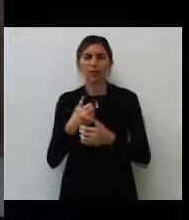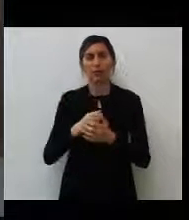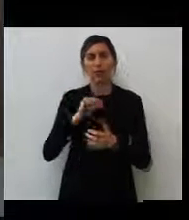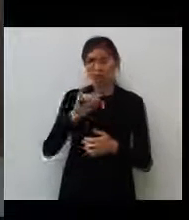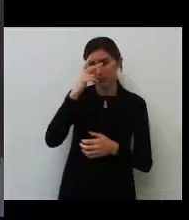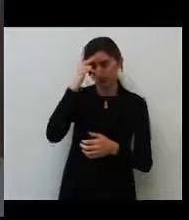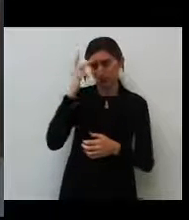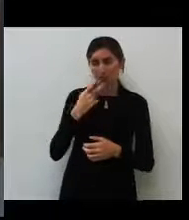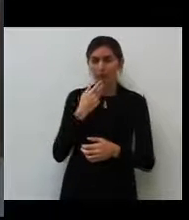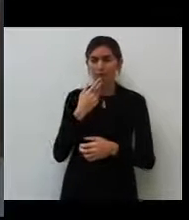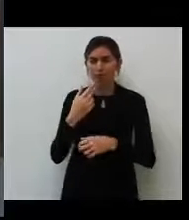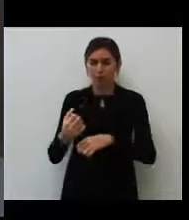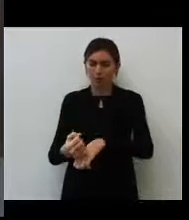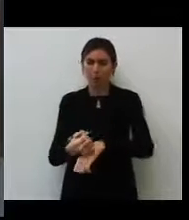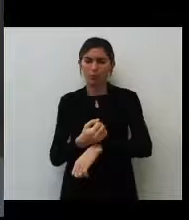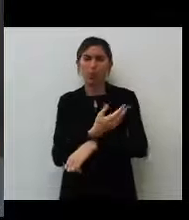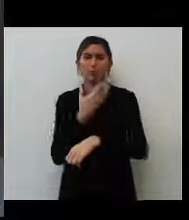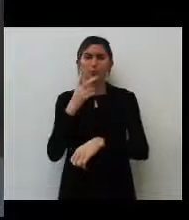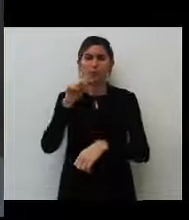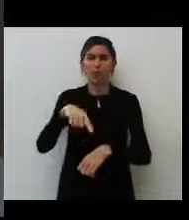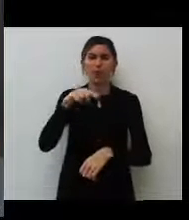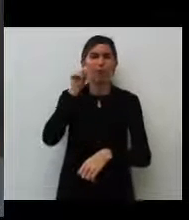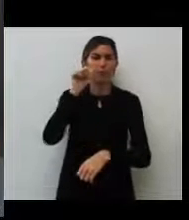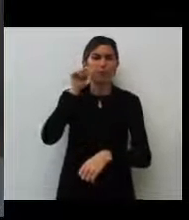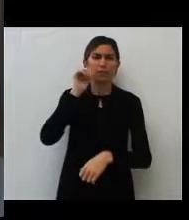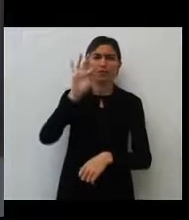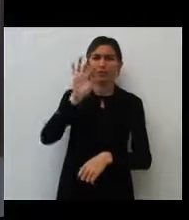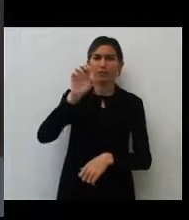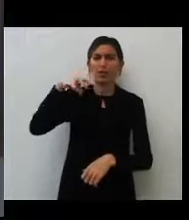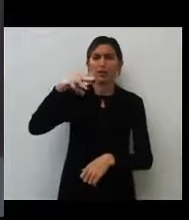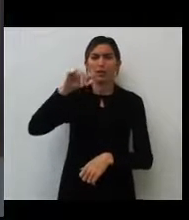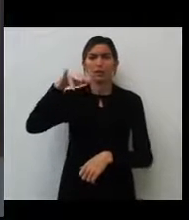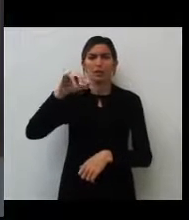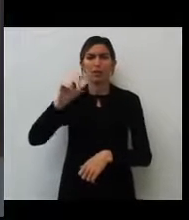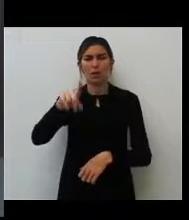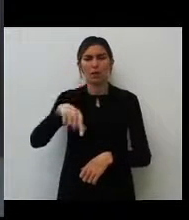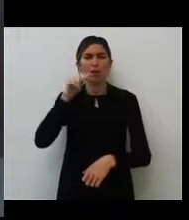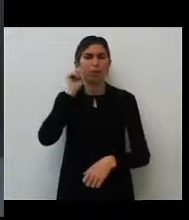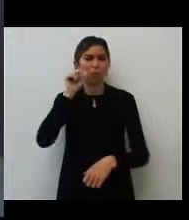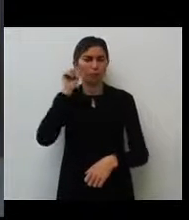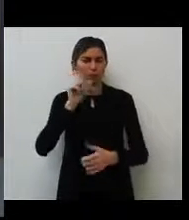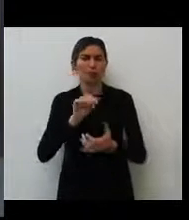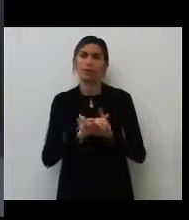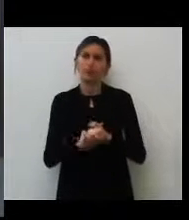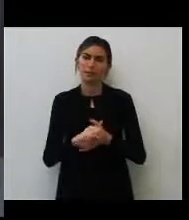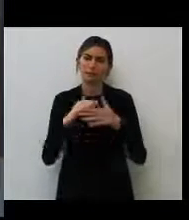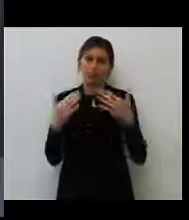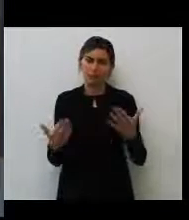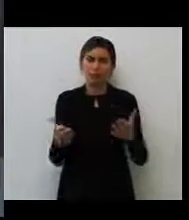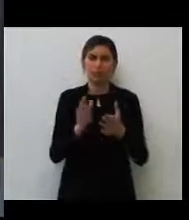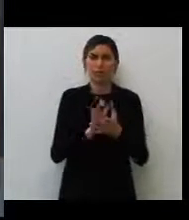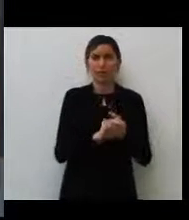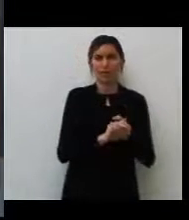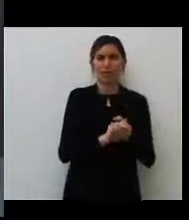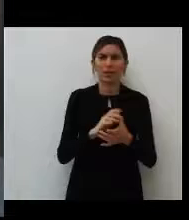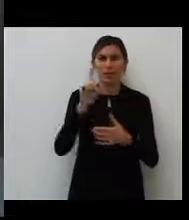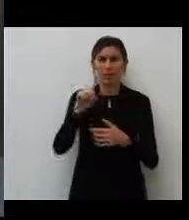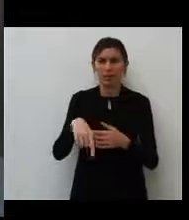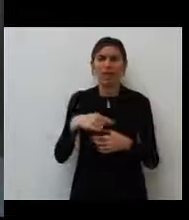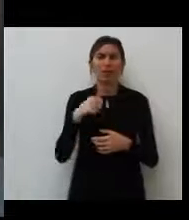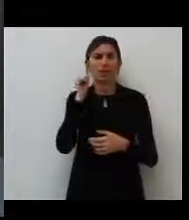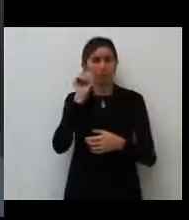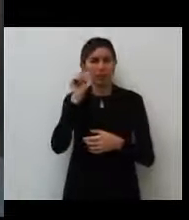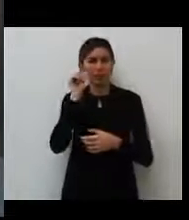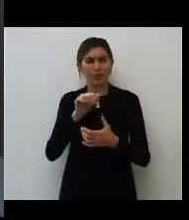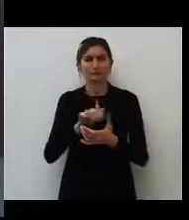se alguém falou é emocionada é feminino e não é isso vai gripe vem para cá para conversar as coisas